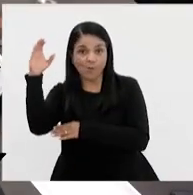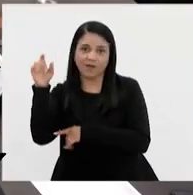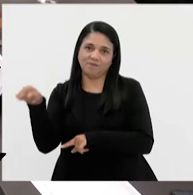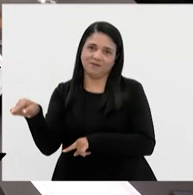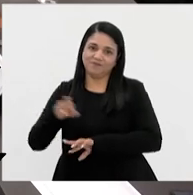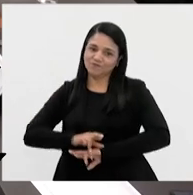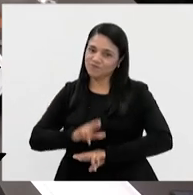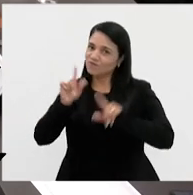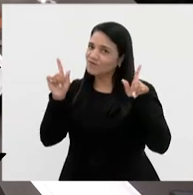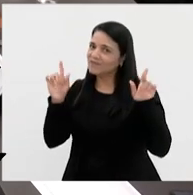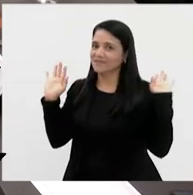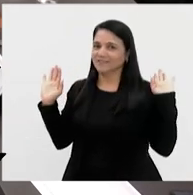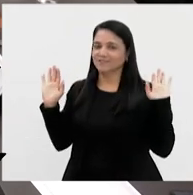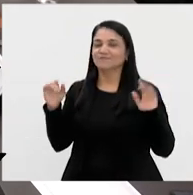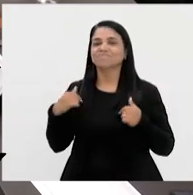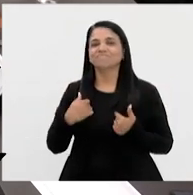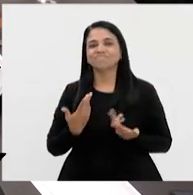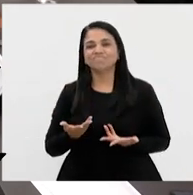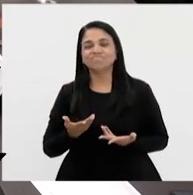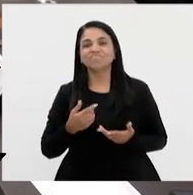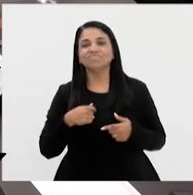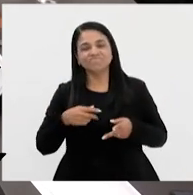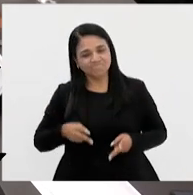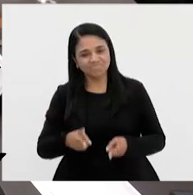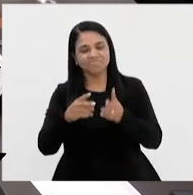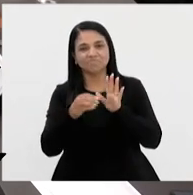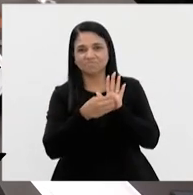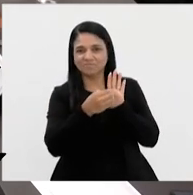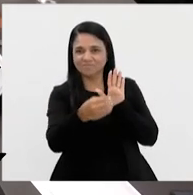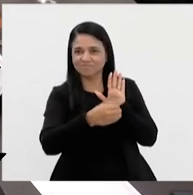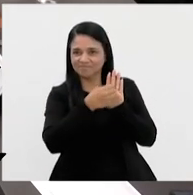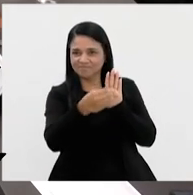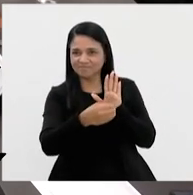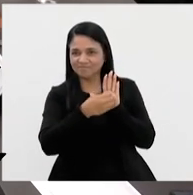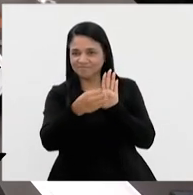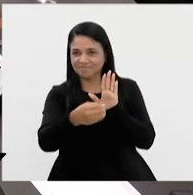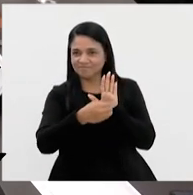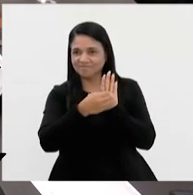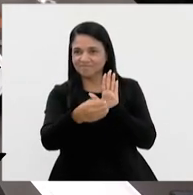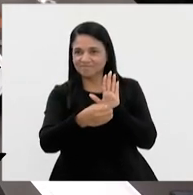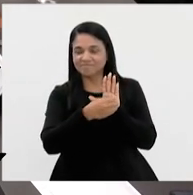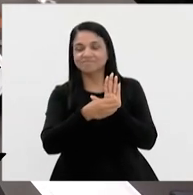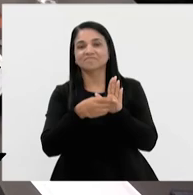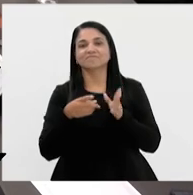E, bom, meu parecer, dando prosseguimento, meu parecer, já saudando também a iniciativa do